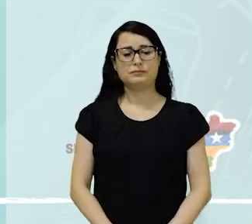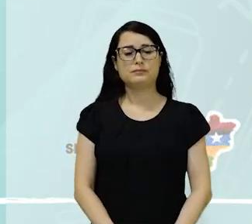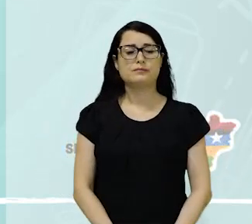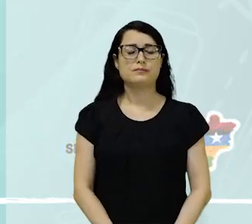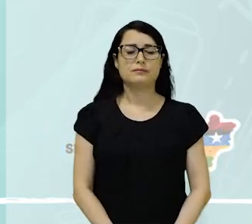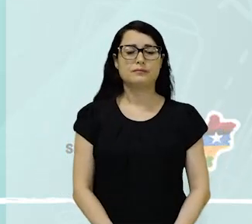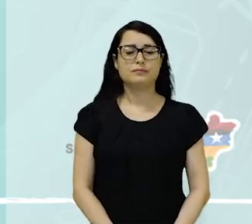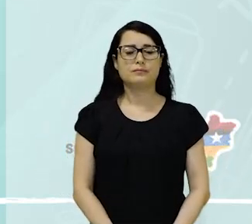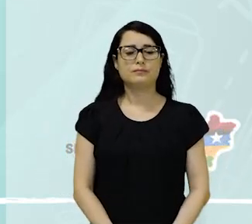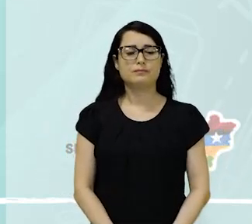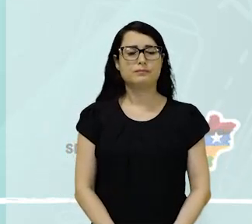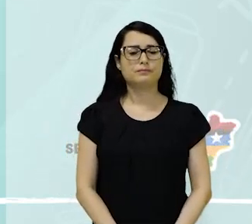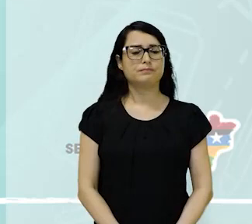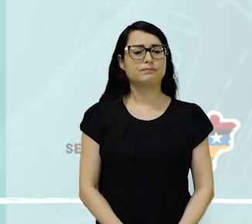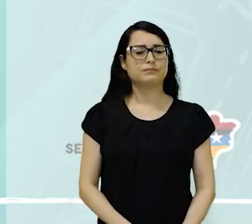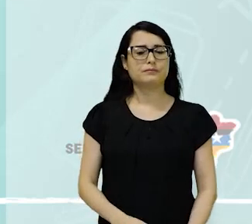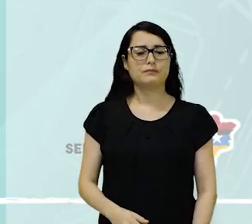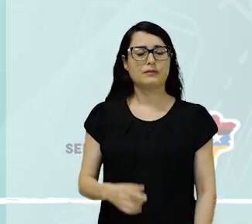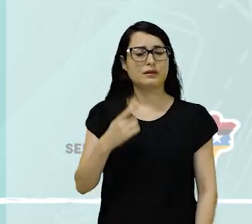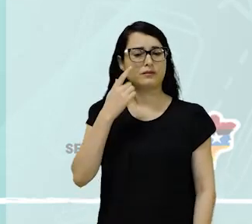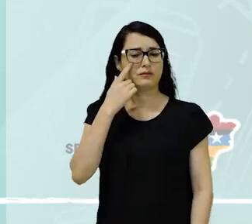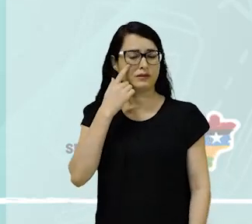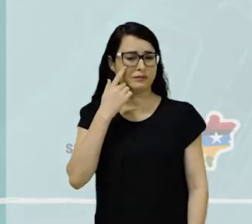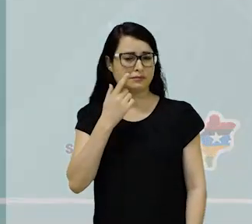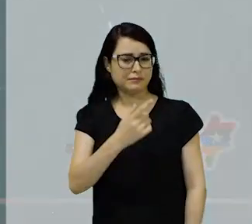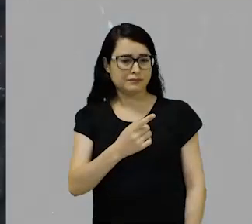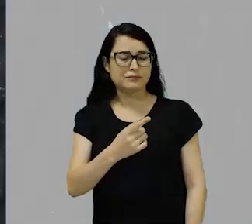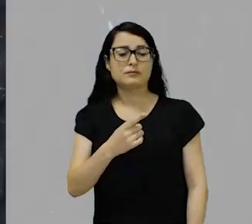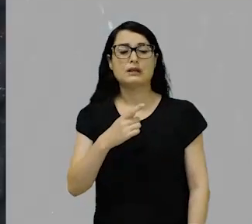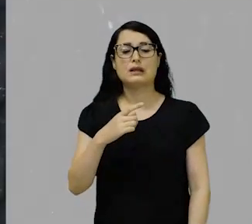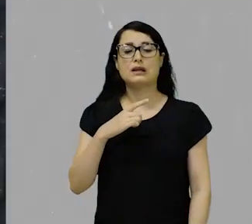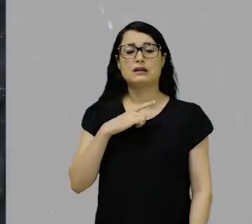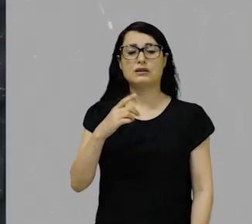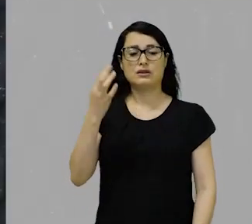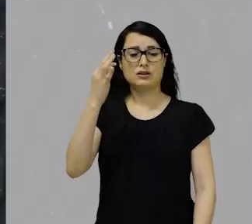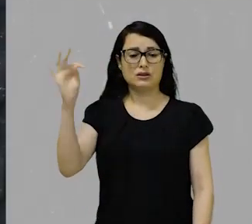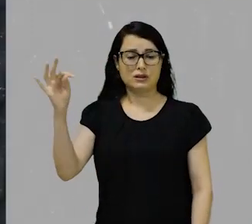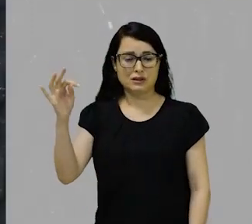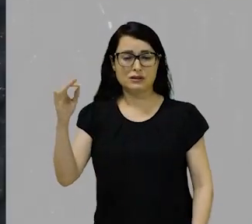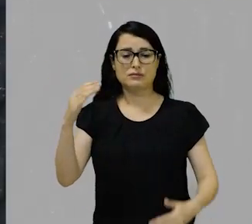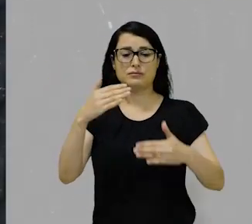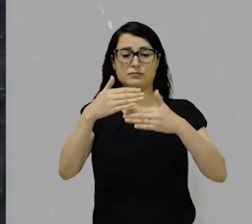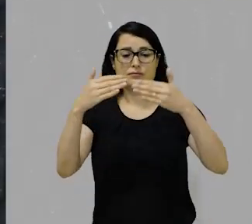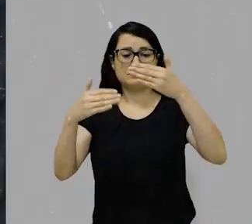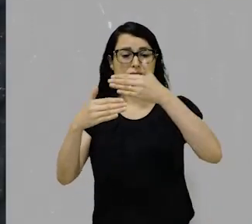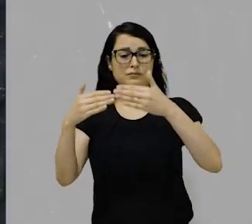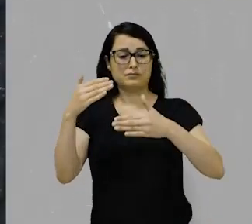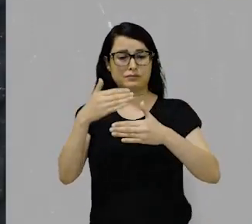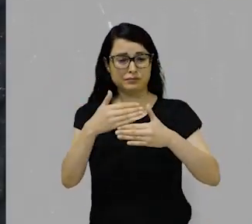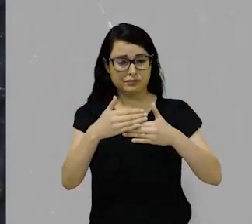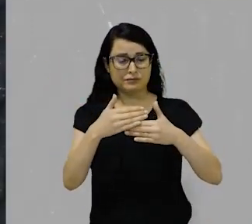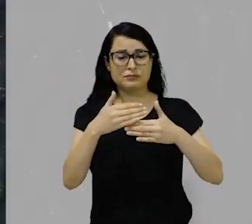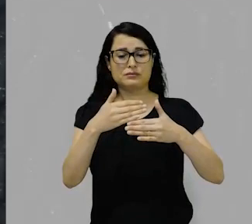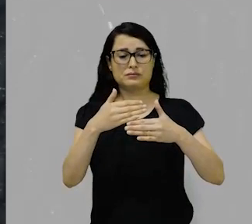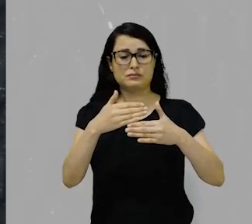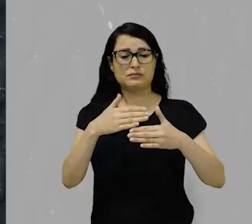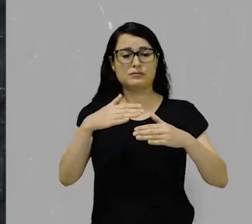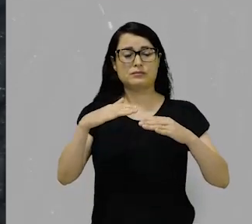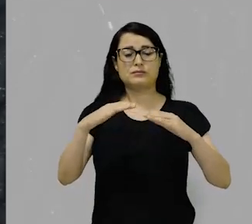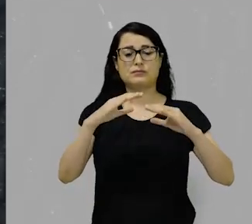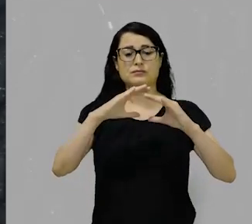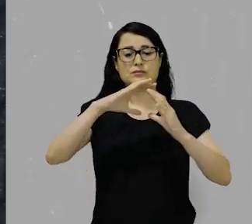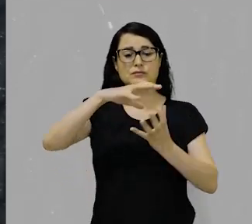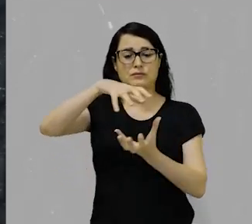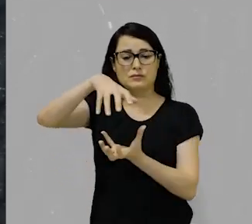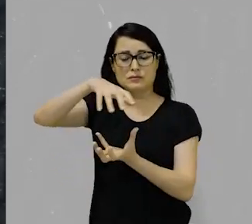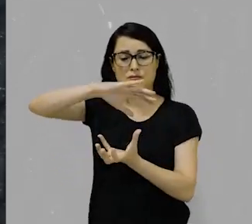que embasar esse argumento. Teoria das placas tectônicas parte do pressuposto de que a crosta terrestre está